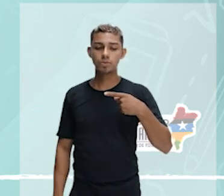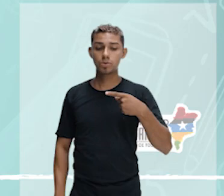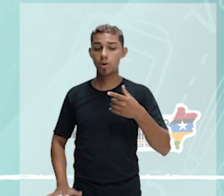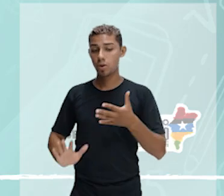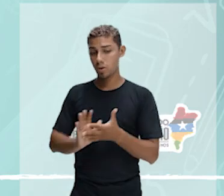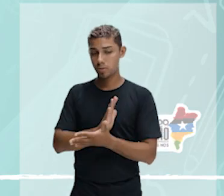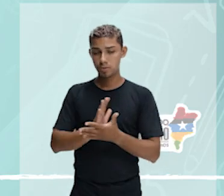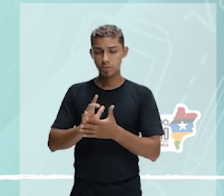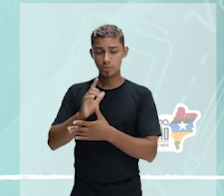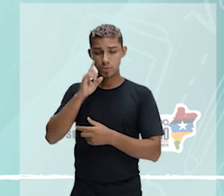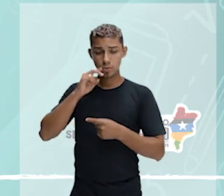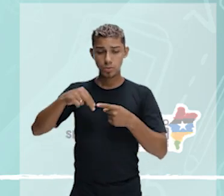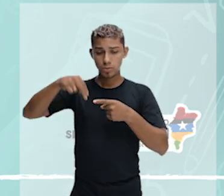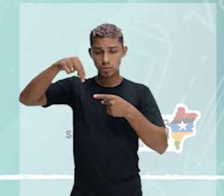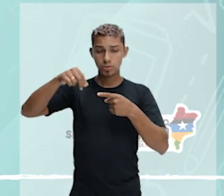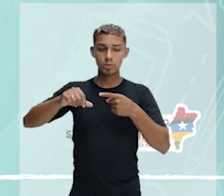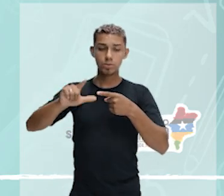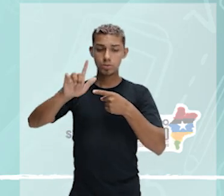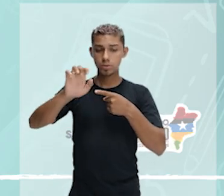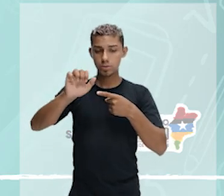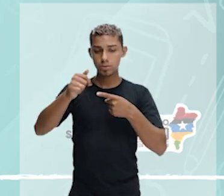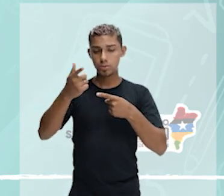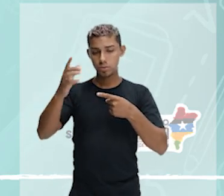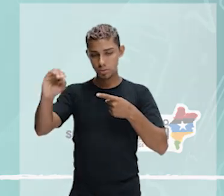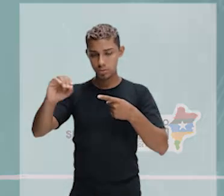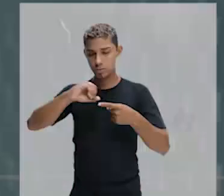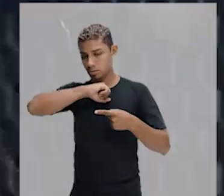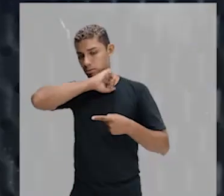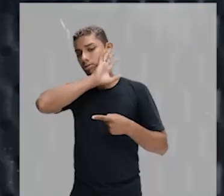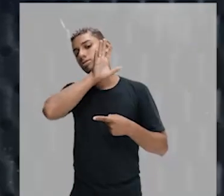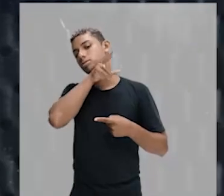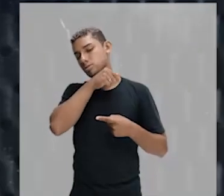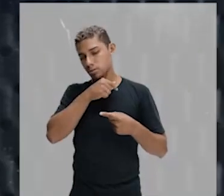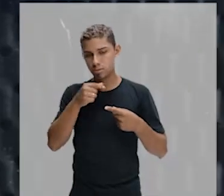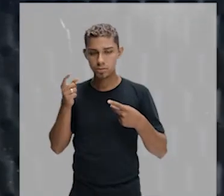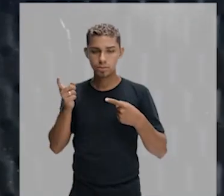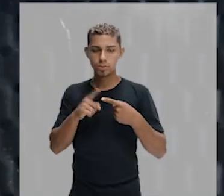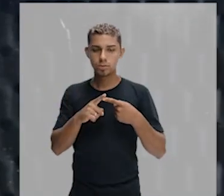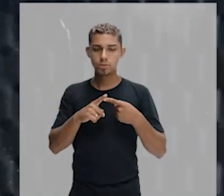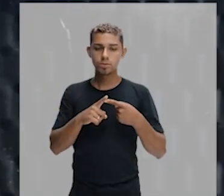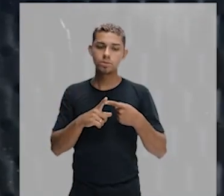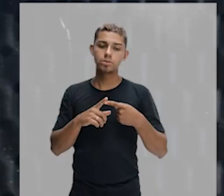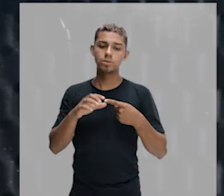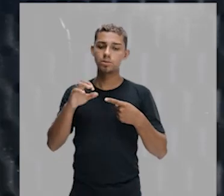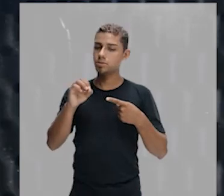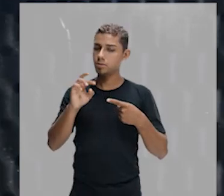algumas que são só vistas lá, a constelação de Leão, por exemplo, certo? A constelação de Órion.